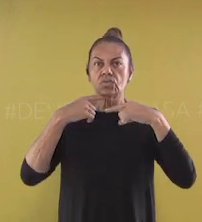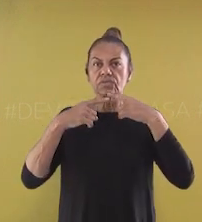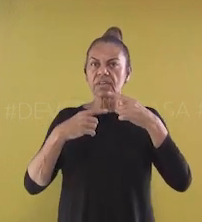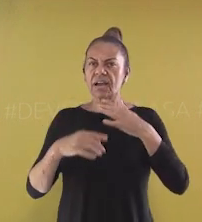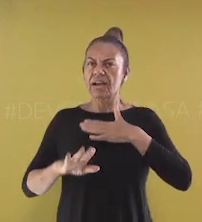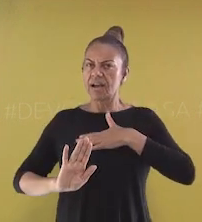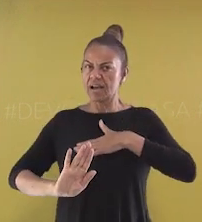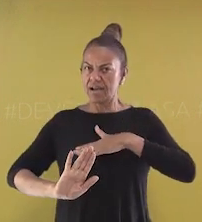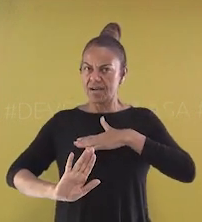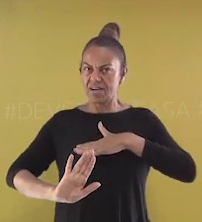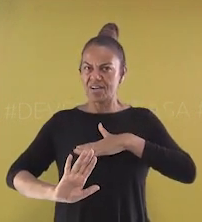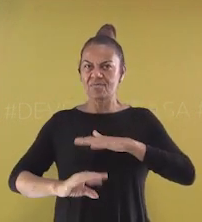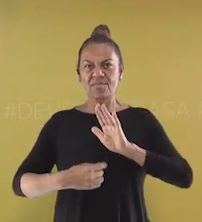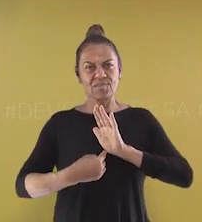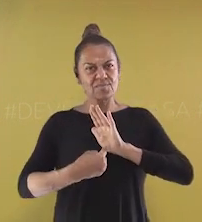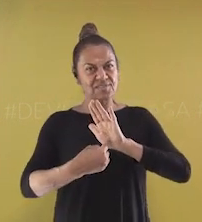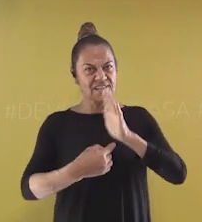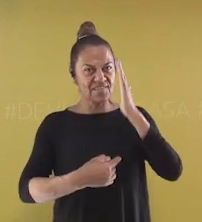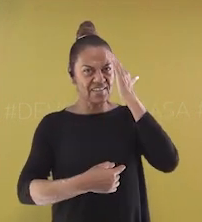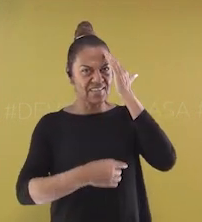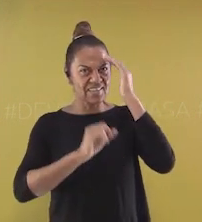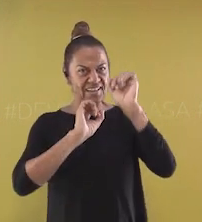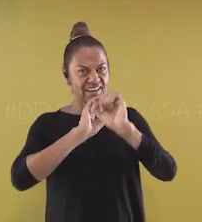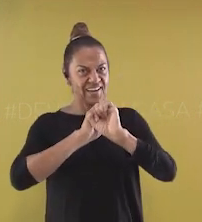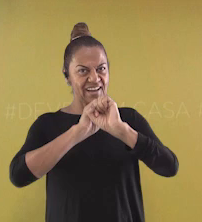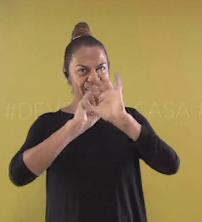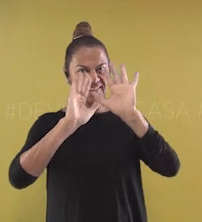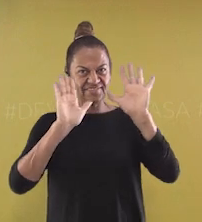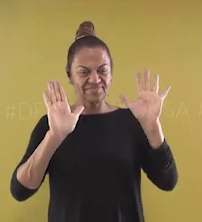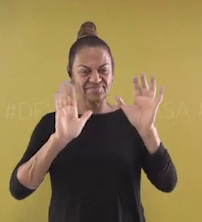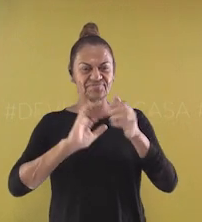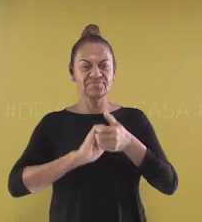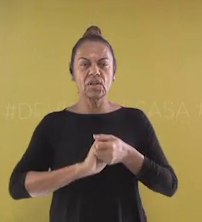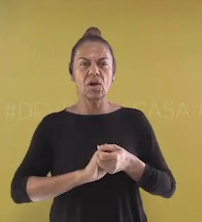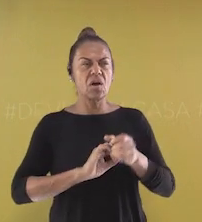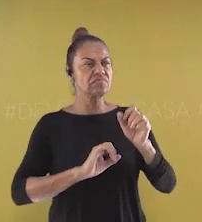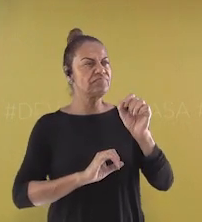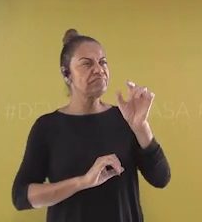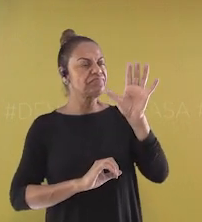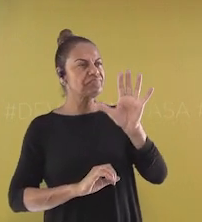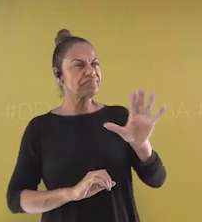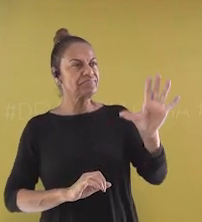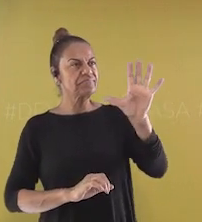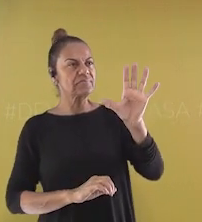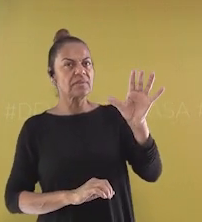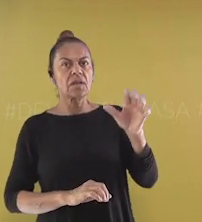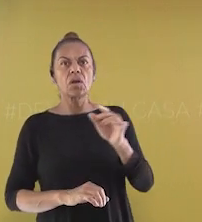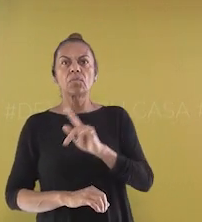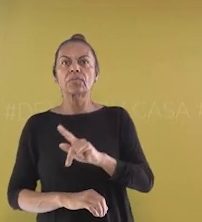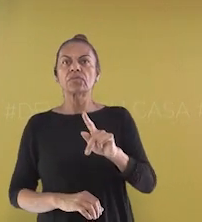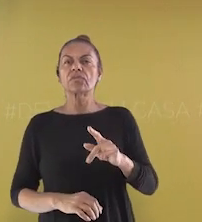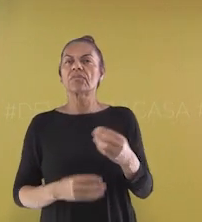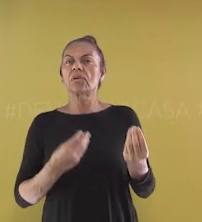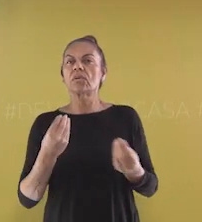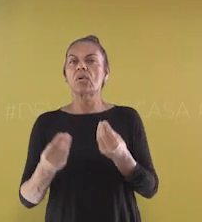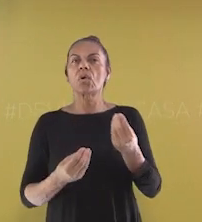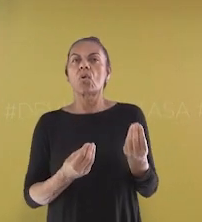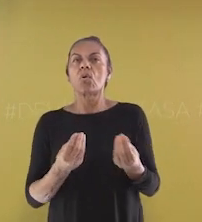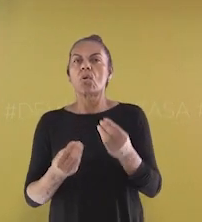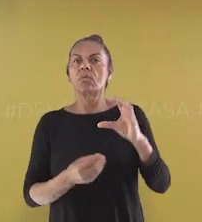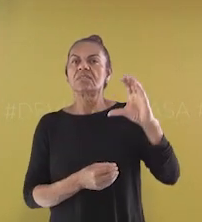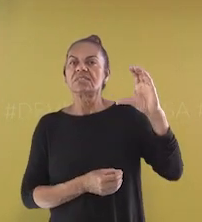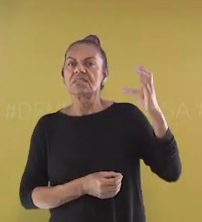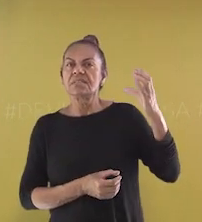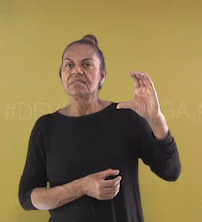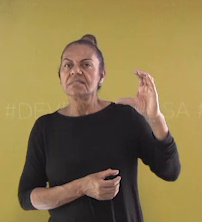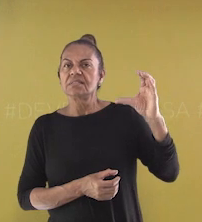ficaram na dúvida, calma que eu vou ilustrar para vocês compreenderem melhor. Observe. A professora falou acerca do uso